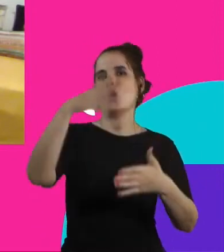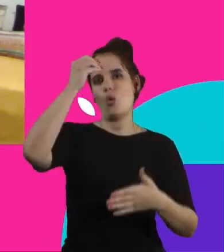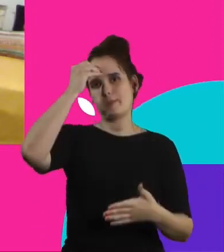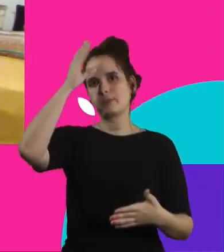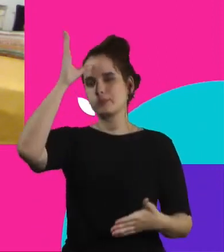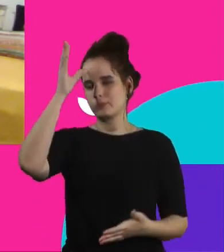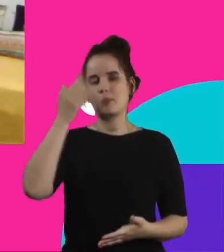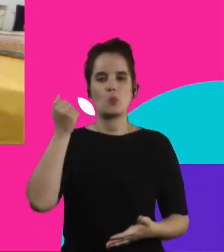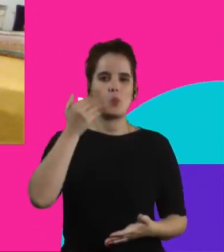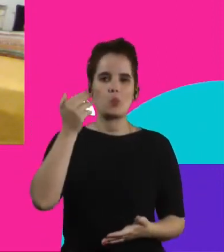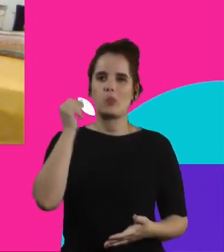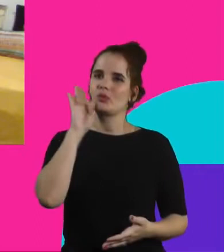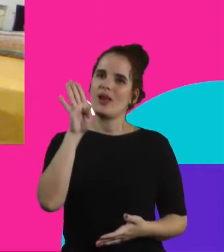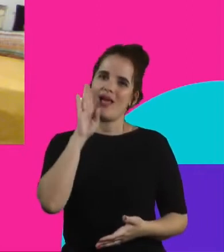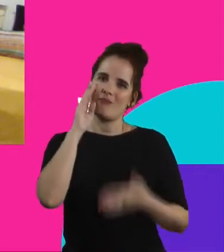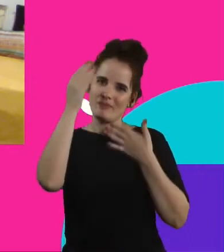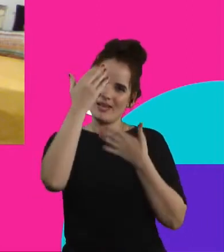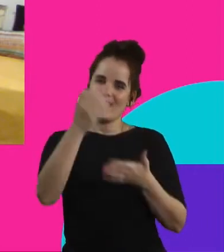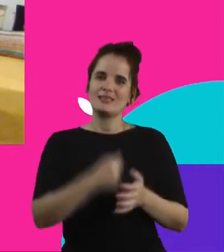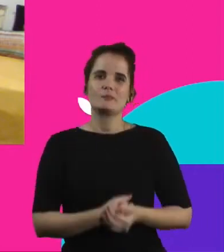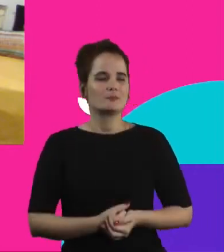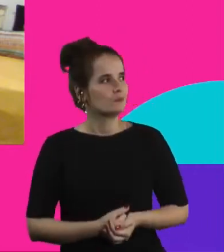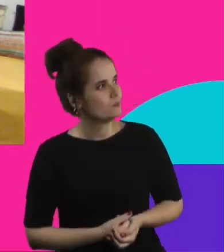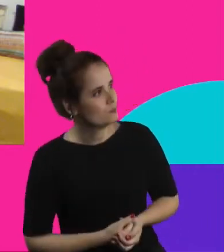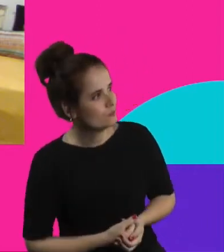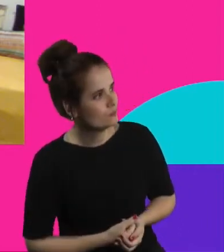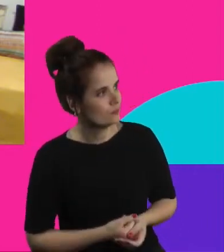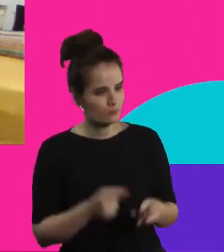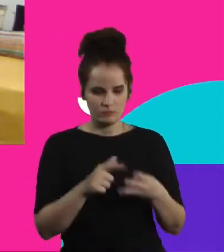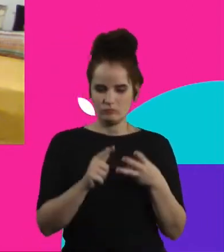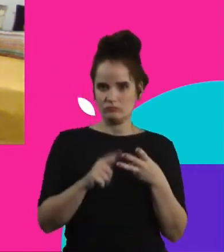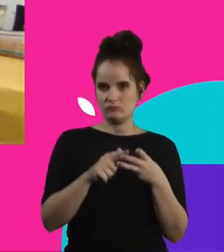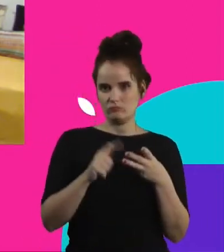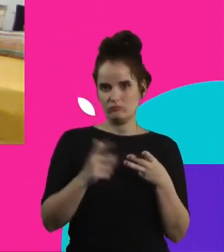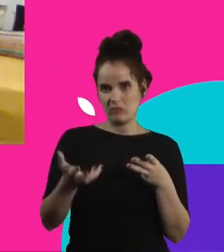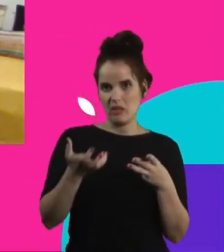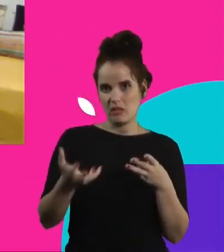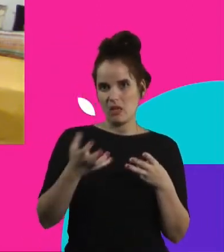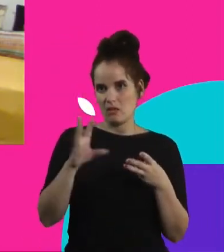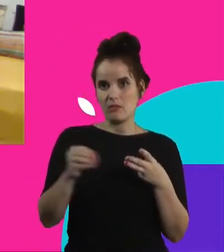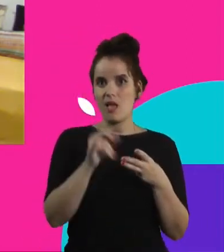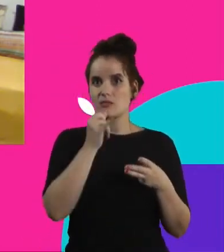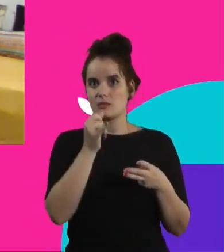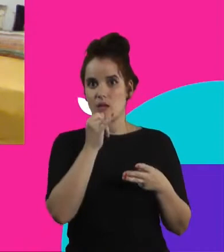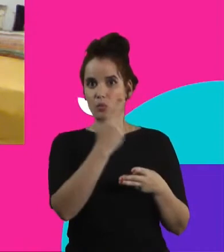muito bacana que você trouxe. Obrigada. E não sei, Morris e Carla, se vocês têm algum exemplo de algum processo que vocês entenderam